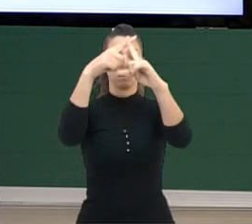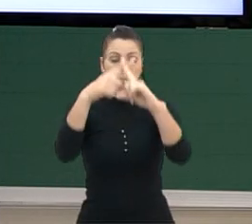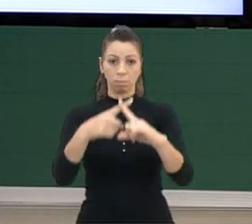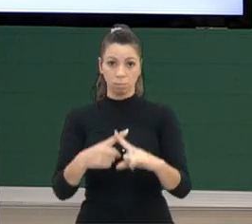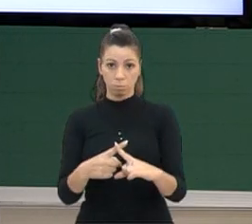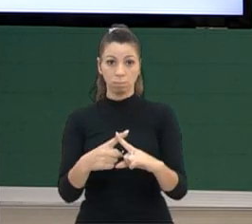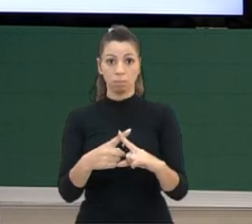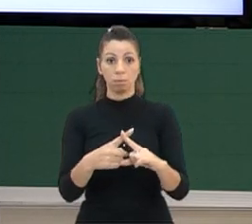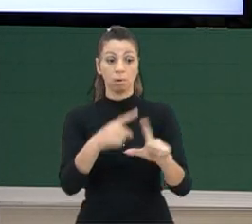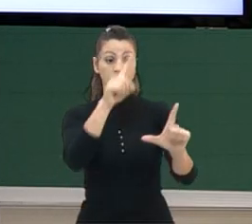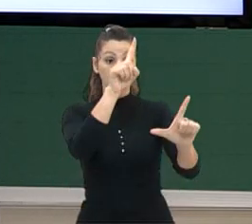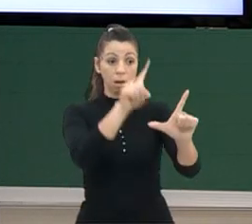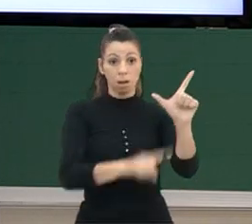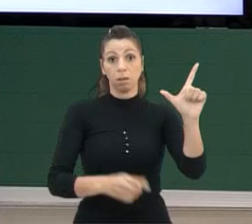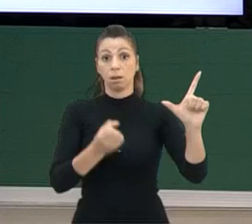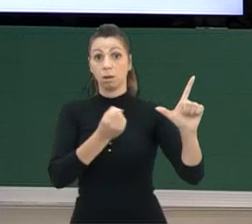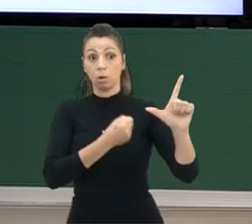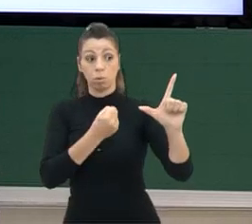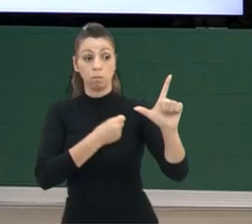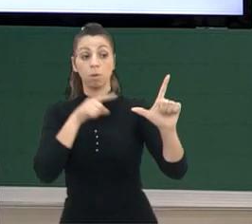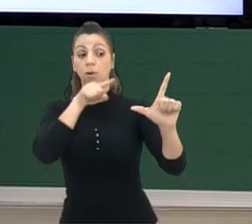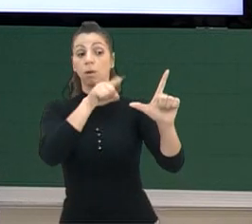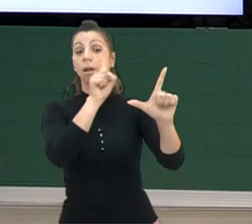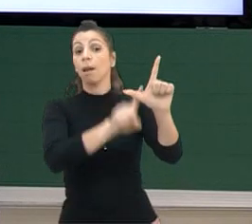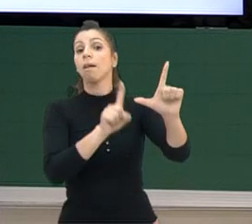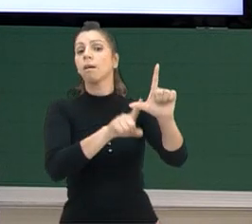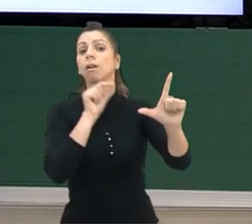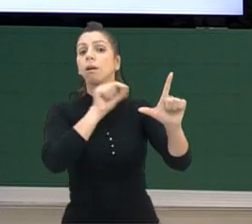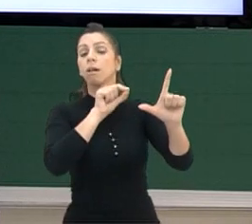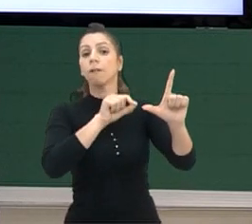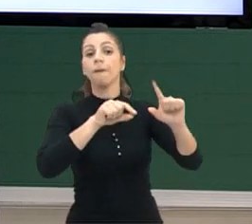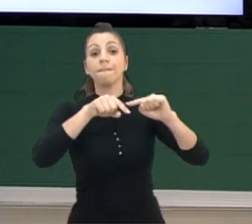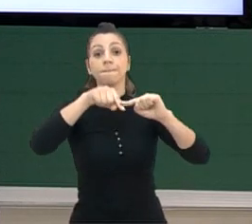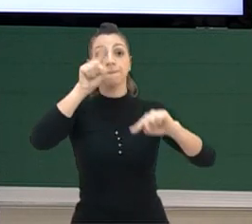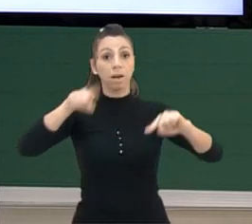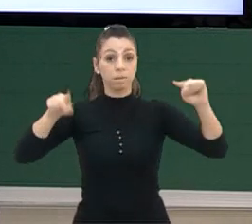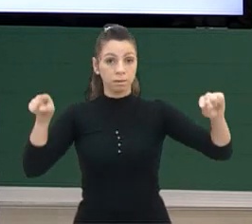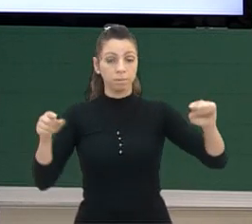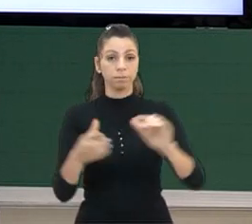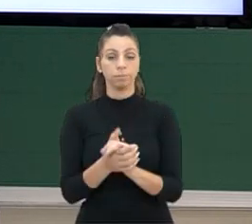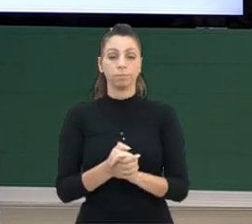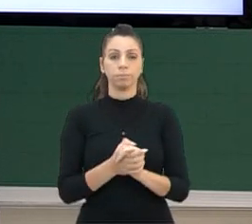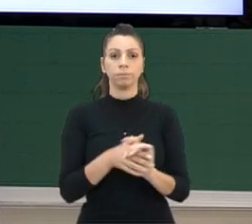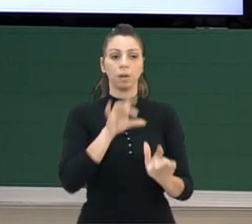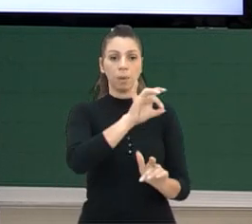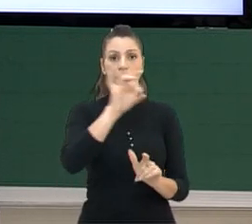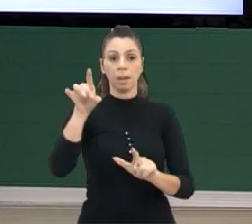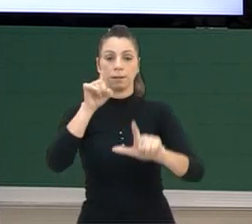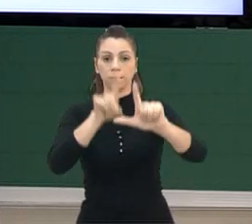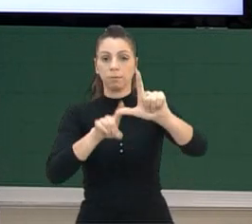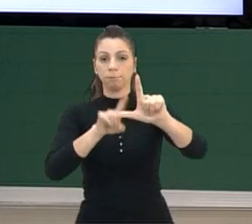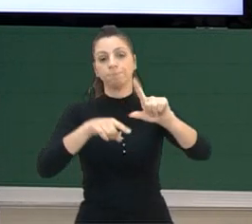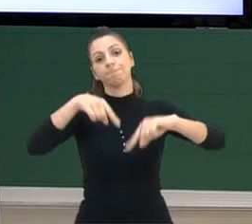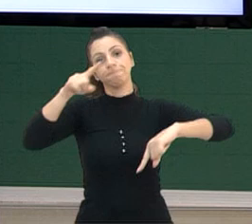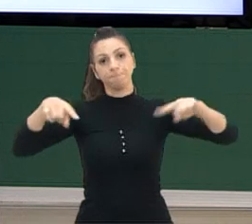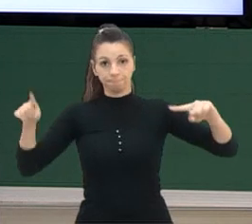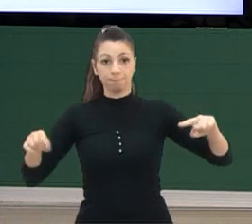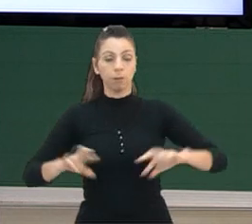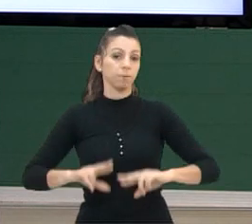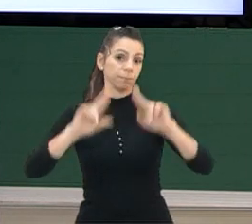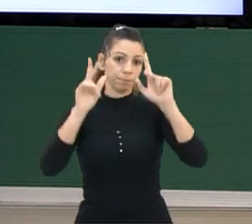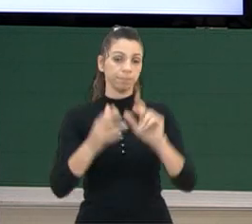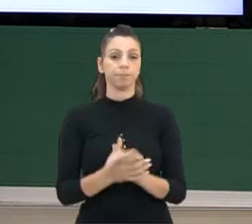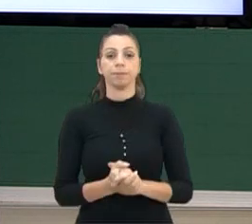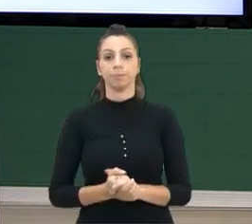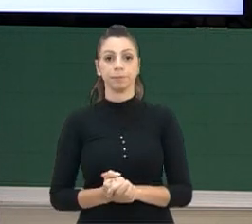e letras. Essa letra ela recebe um nome, o nome da letra é variável. Tá? Cada letra é uma variável diferente. Tá bom?